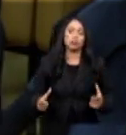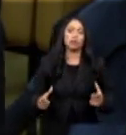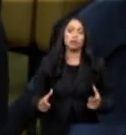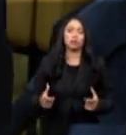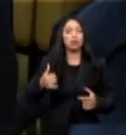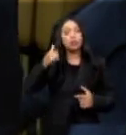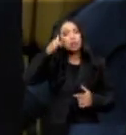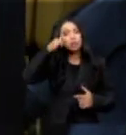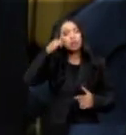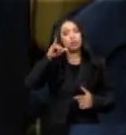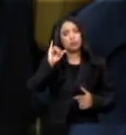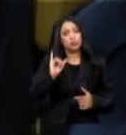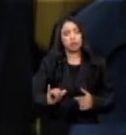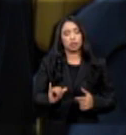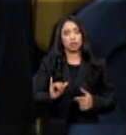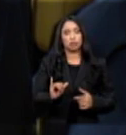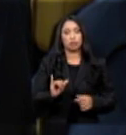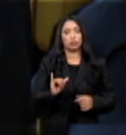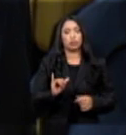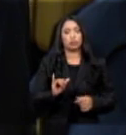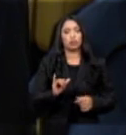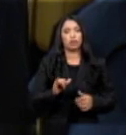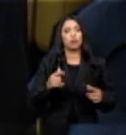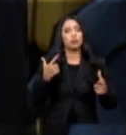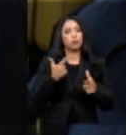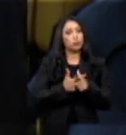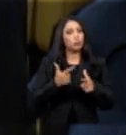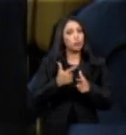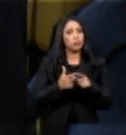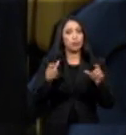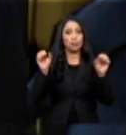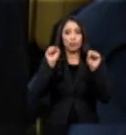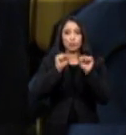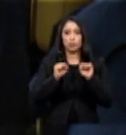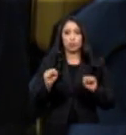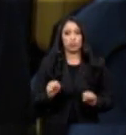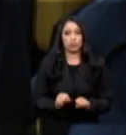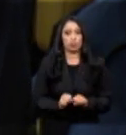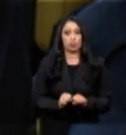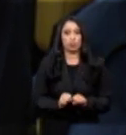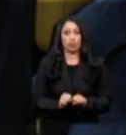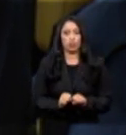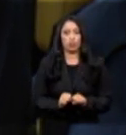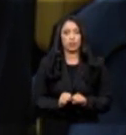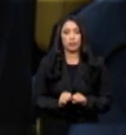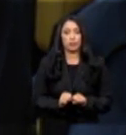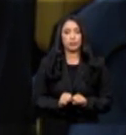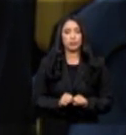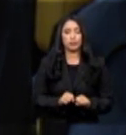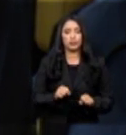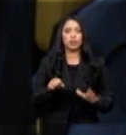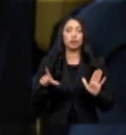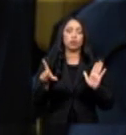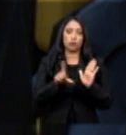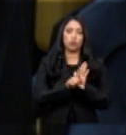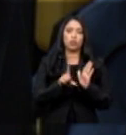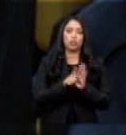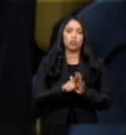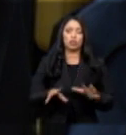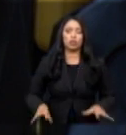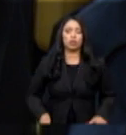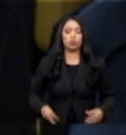evitando-se, evidentemente, um eventual colapso do sistema. São afastados, com essa lei, os